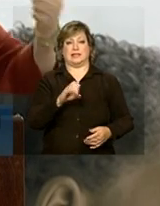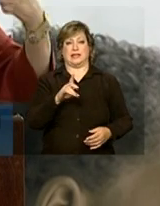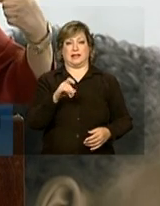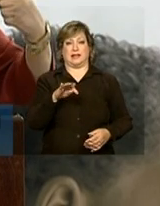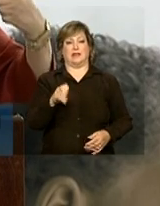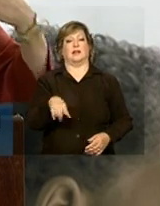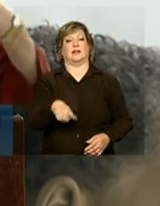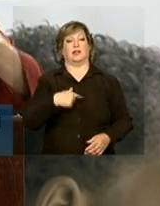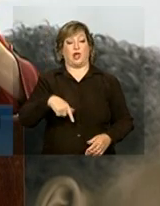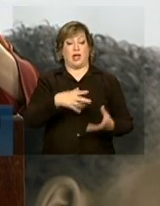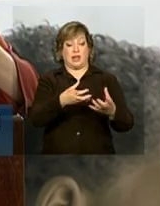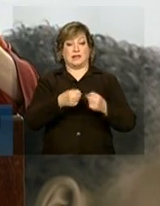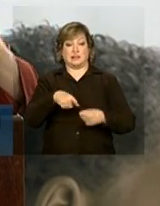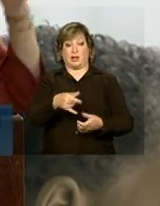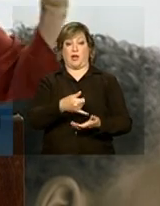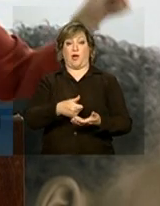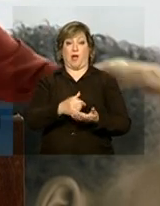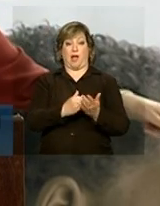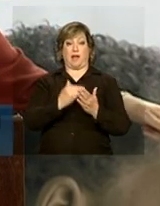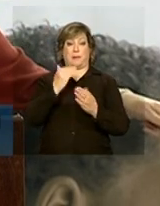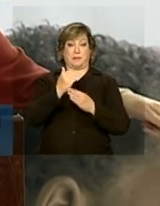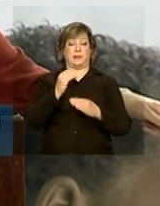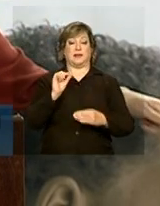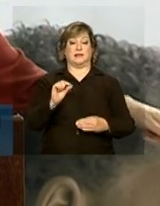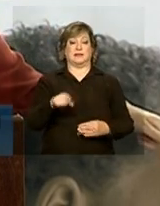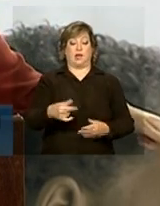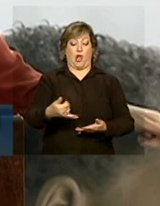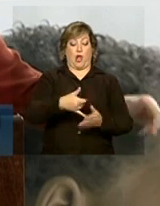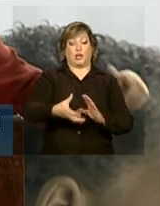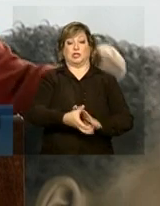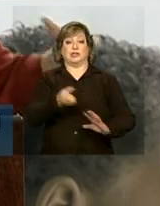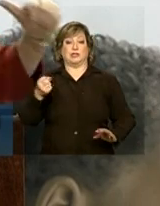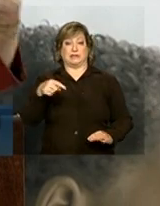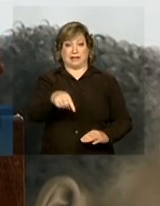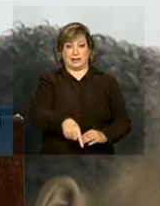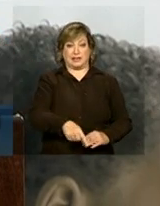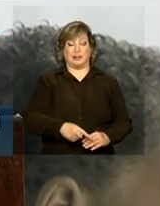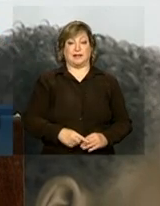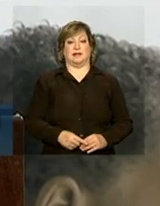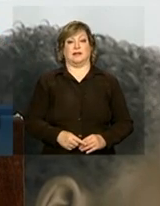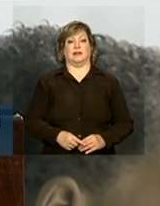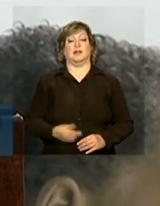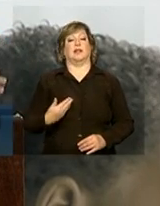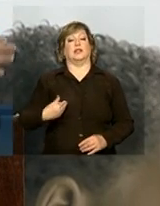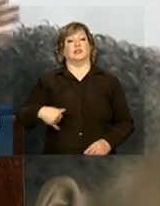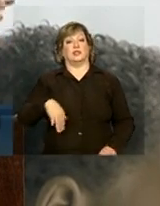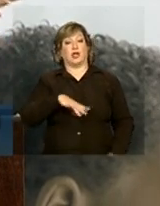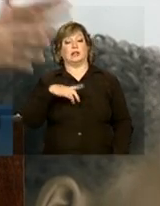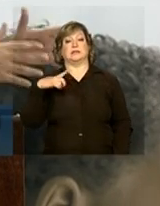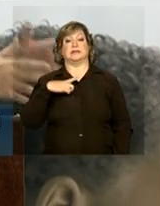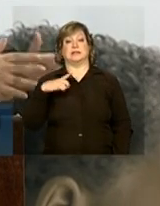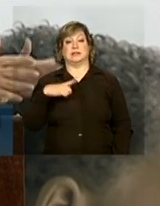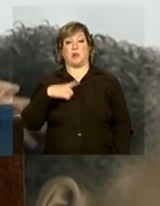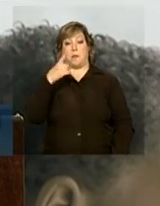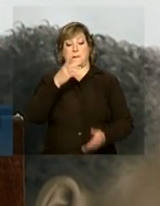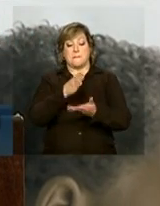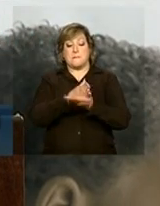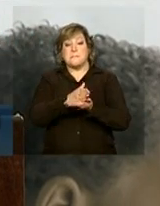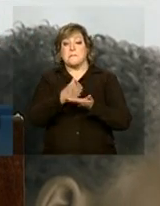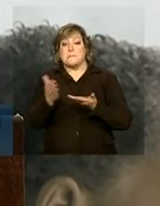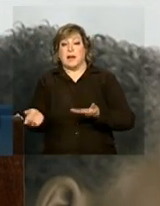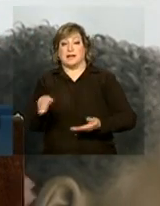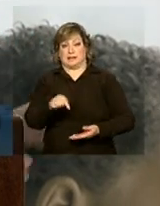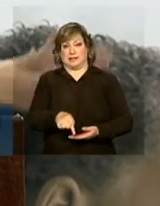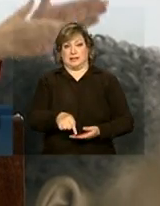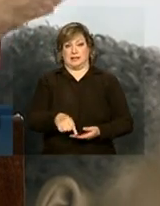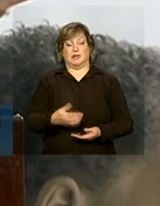em excedente em óleo, o óleo tirado de lá, nós temos uma parte dele,